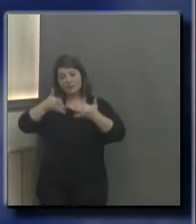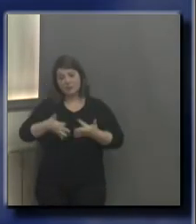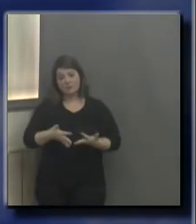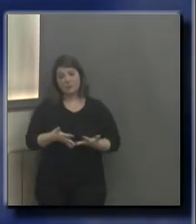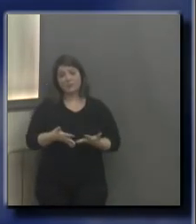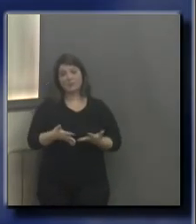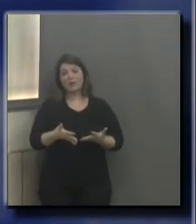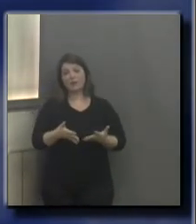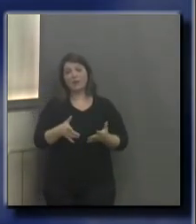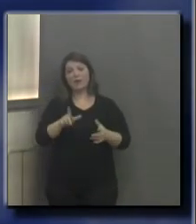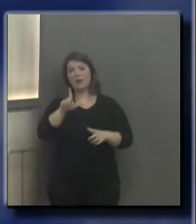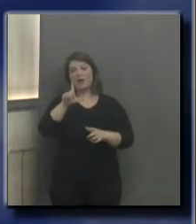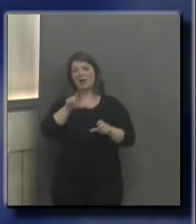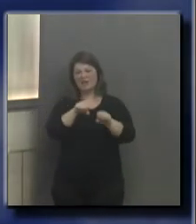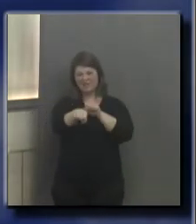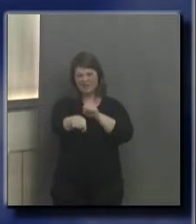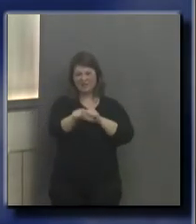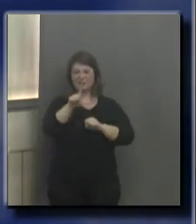da licenciatura,